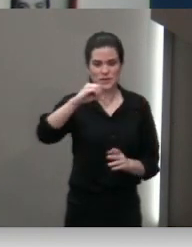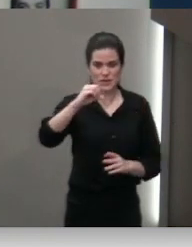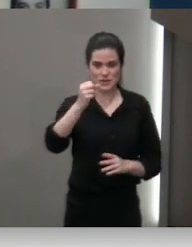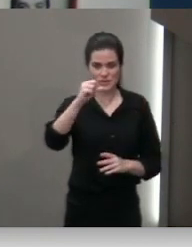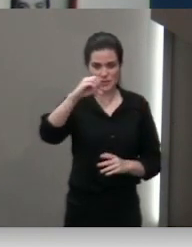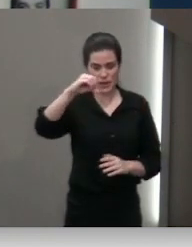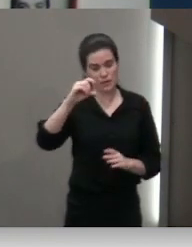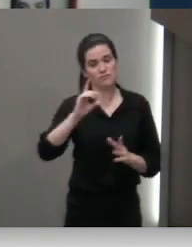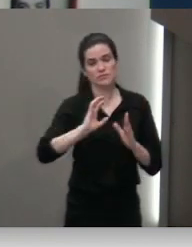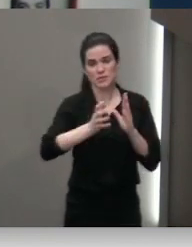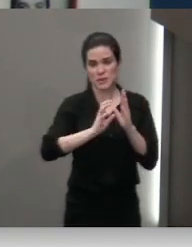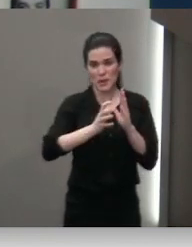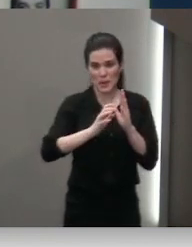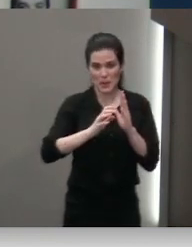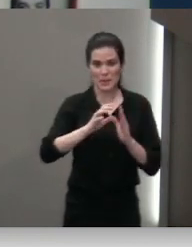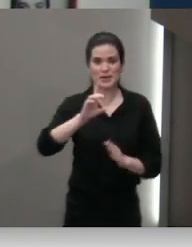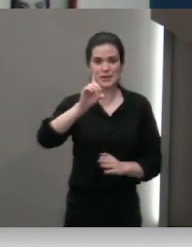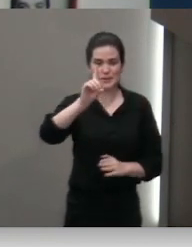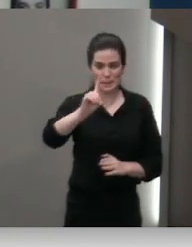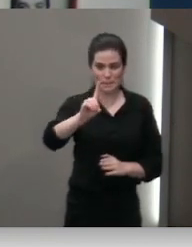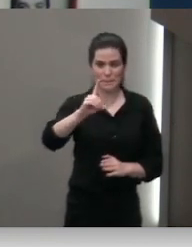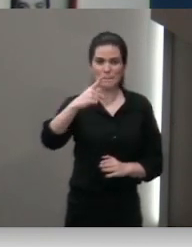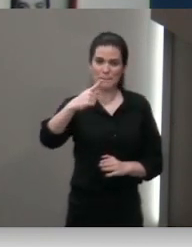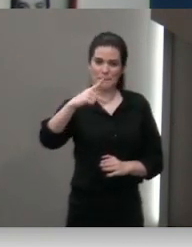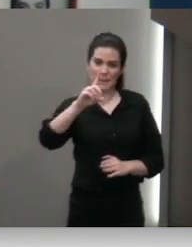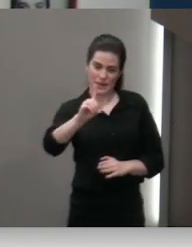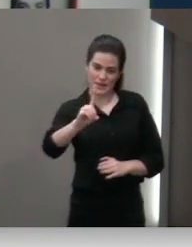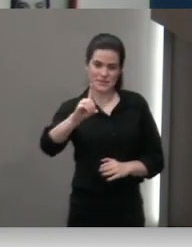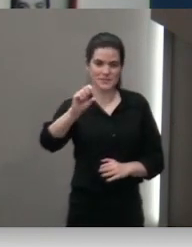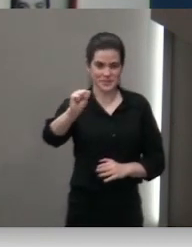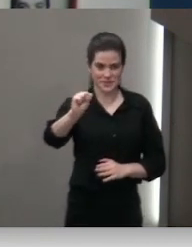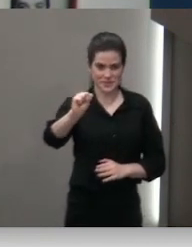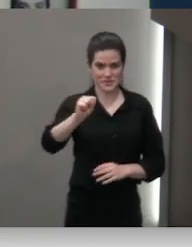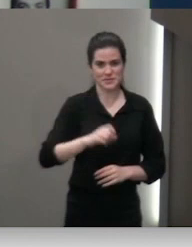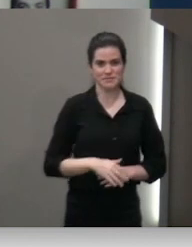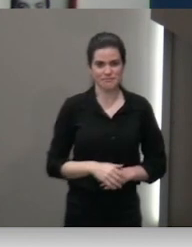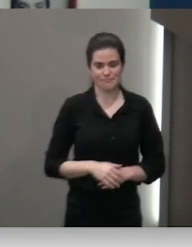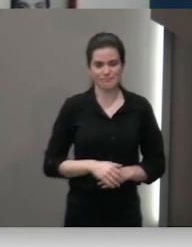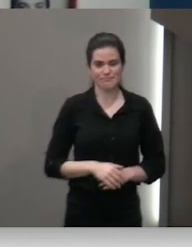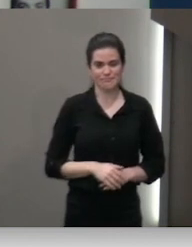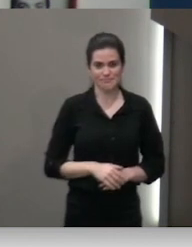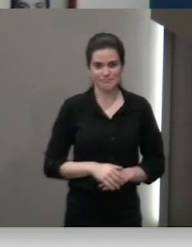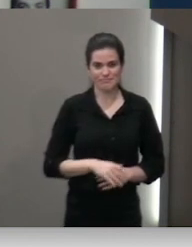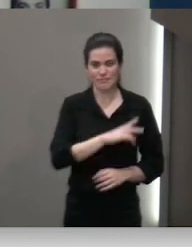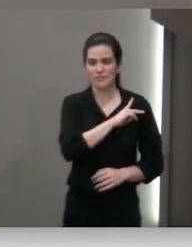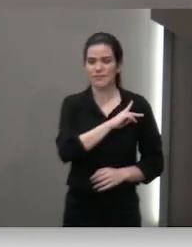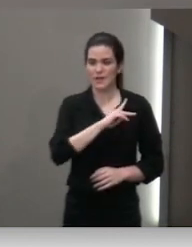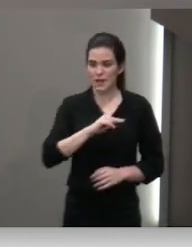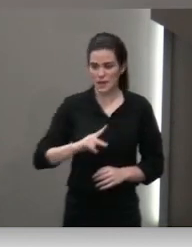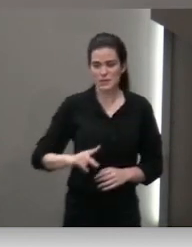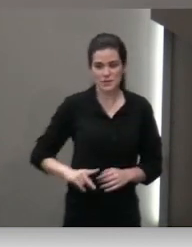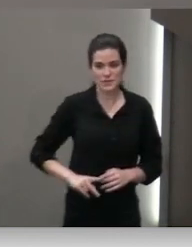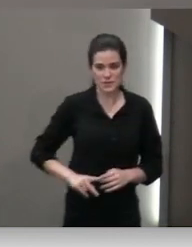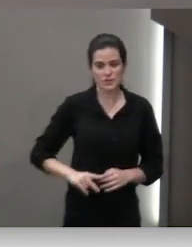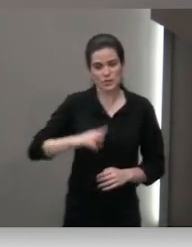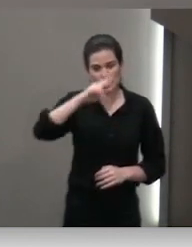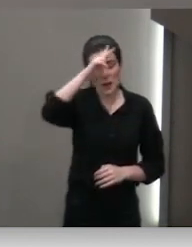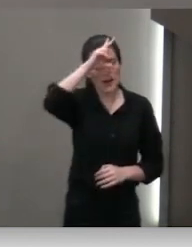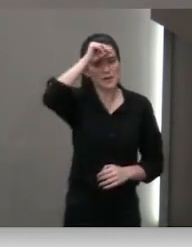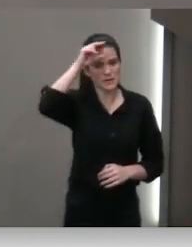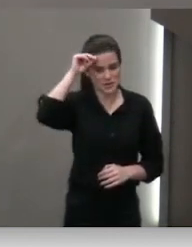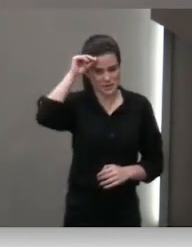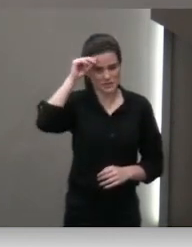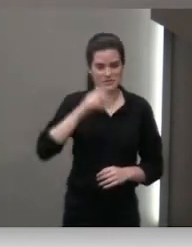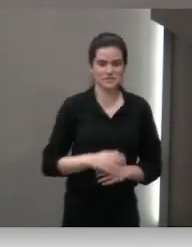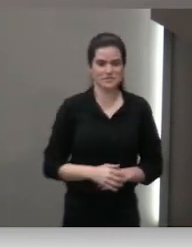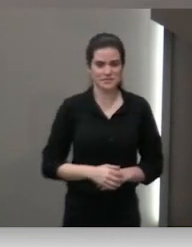Partido Democrático Social, PDS, no governo do prefeito Fernando Machado Carrion. Esteve à frente